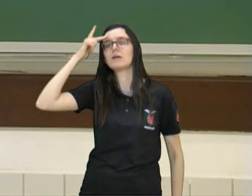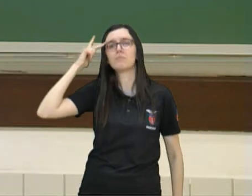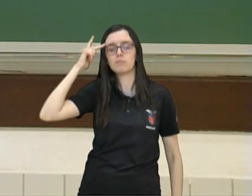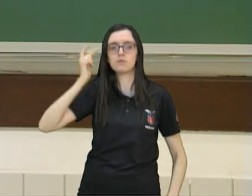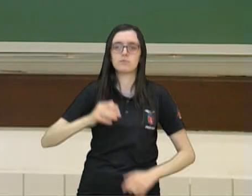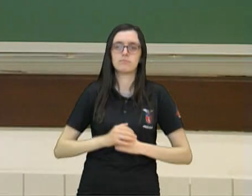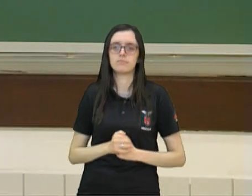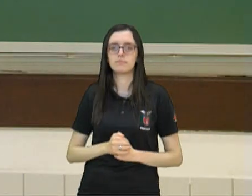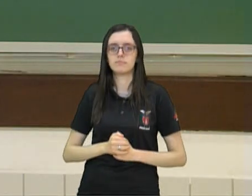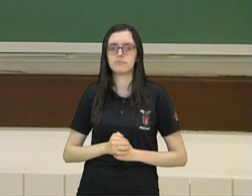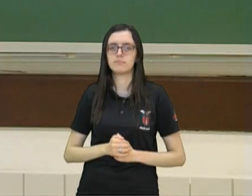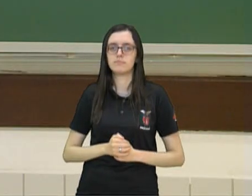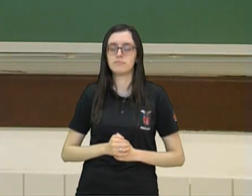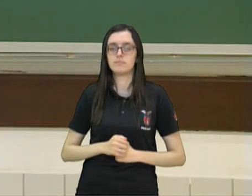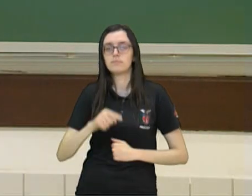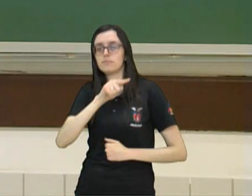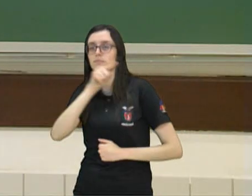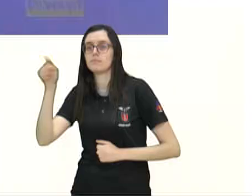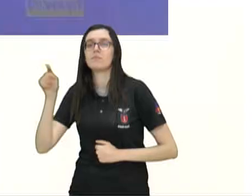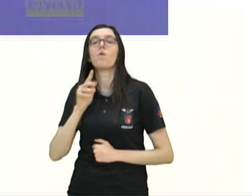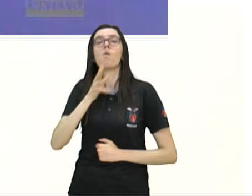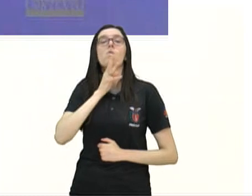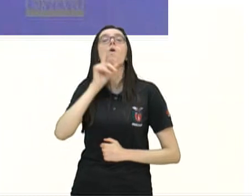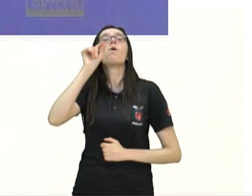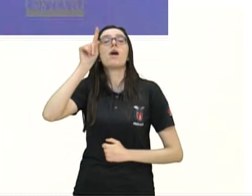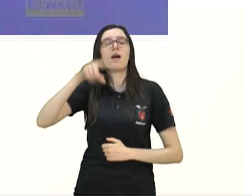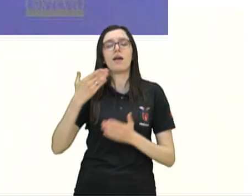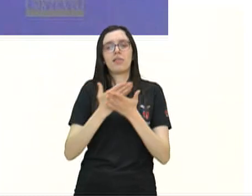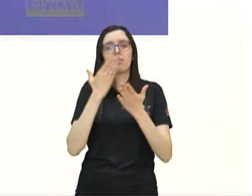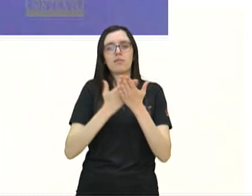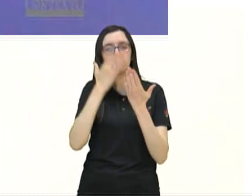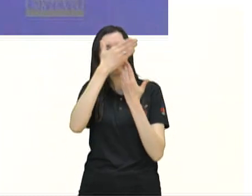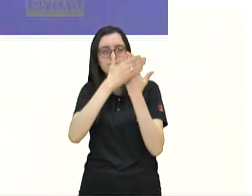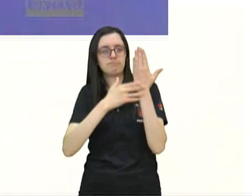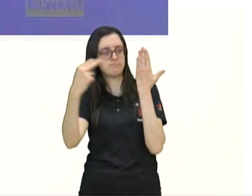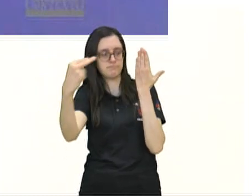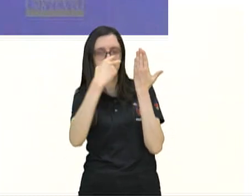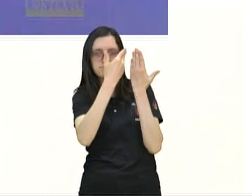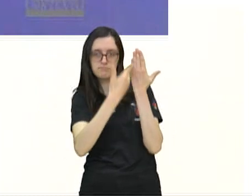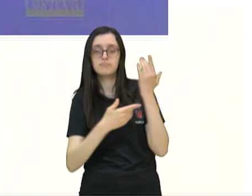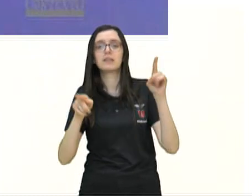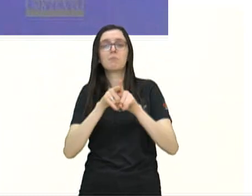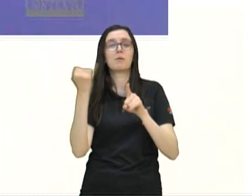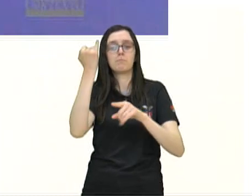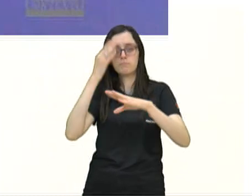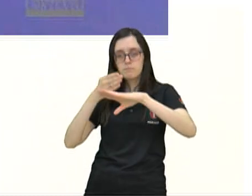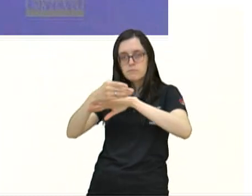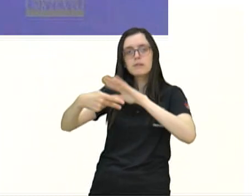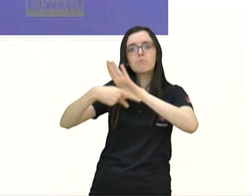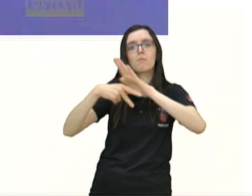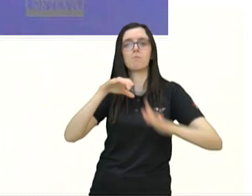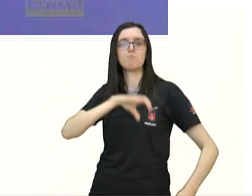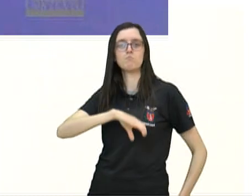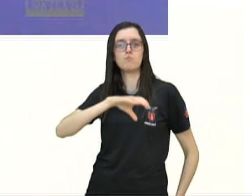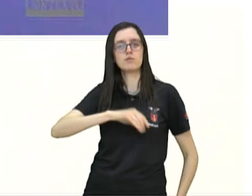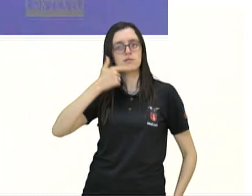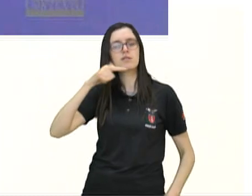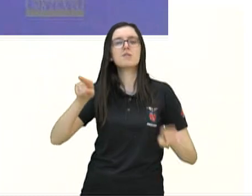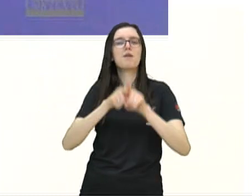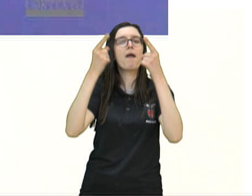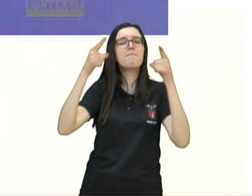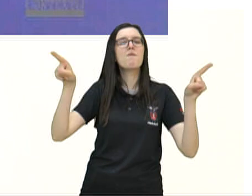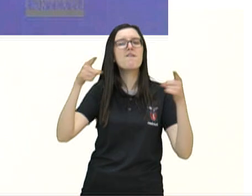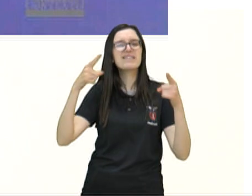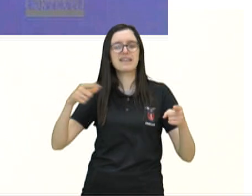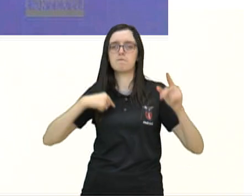tá? E para vocês conhecerem, o livro A Língua de Eulália, o Portal da Língua Portuguesa e as músicas que